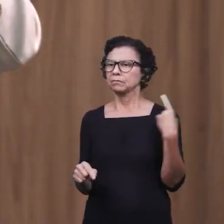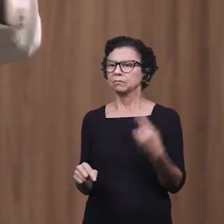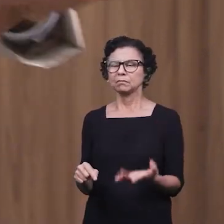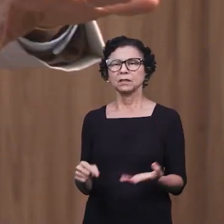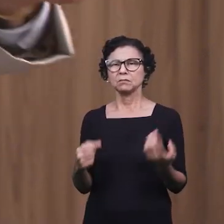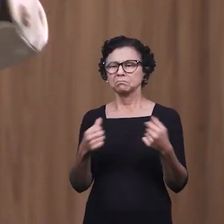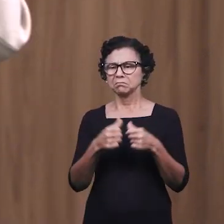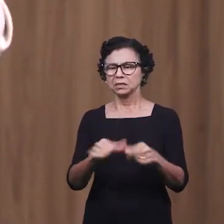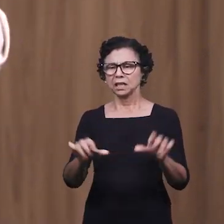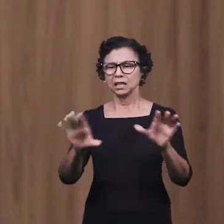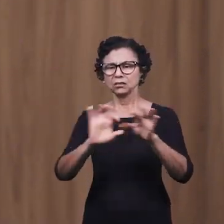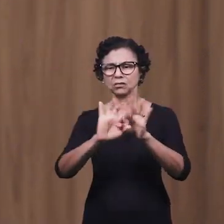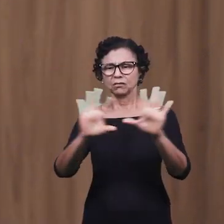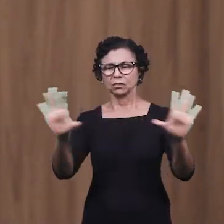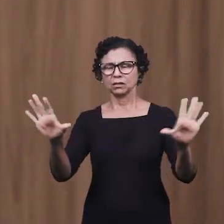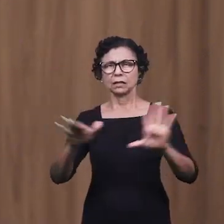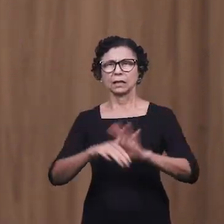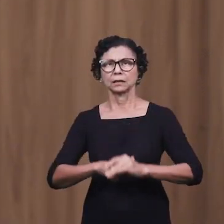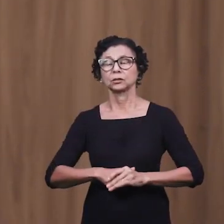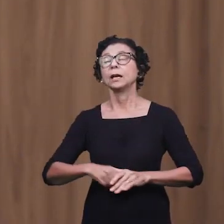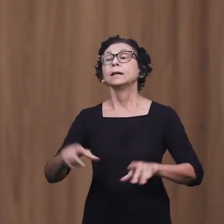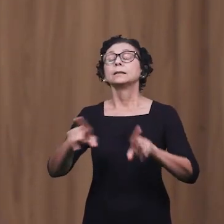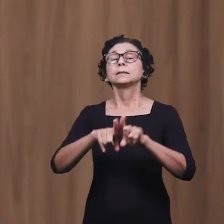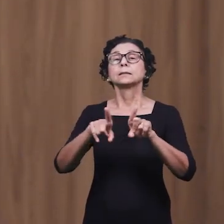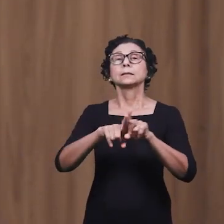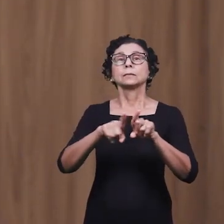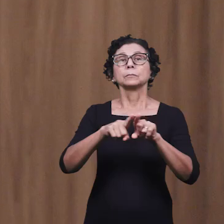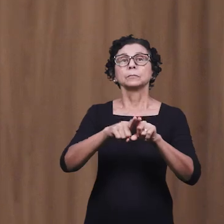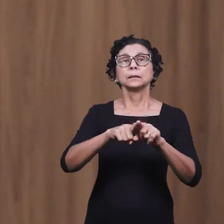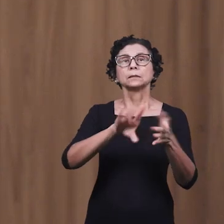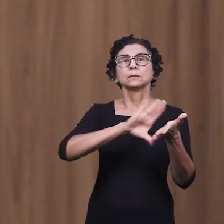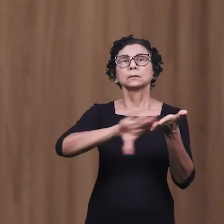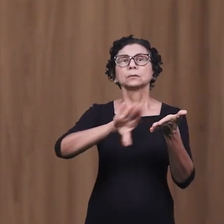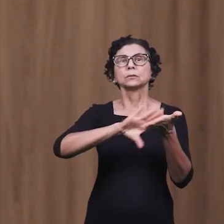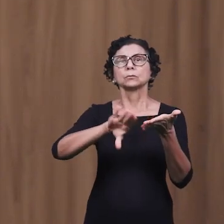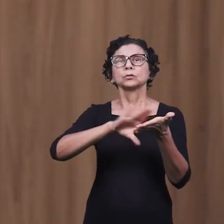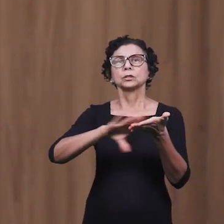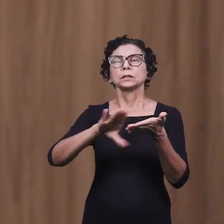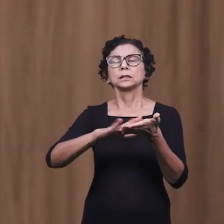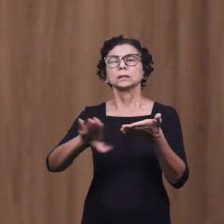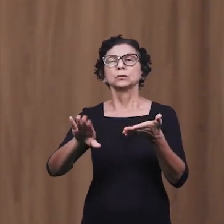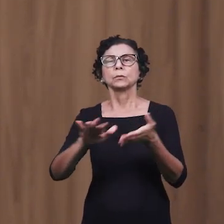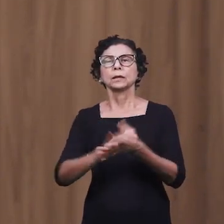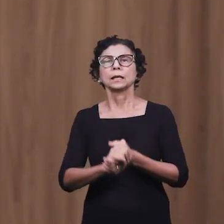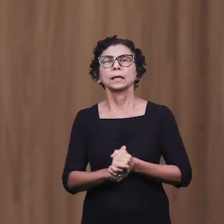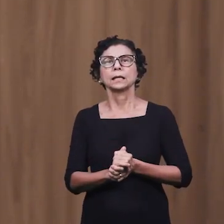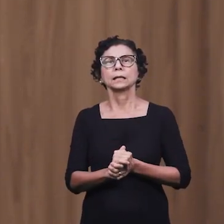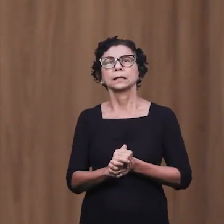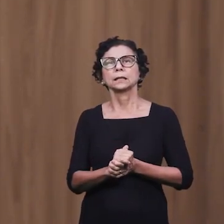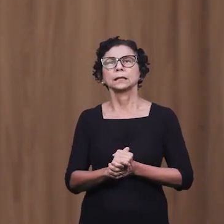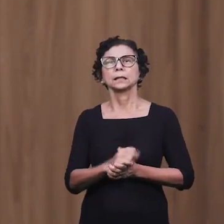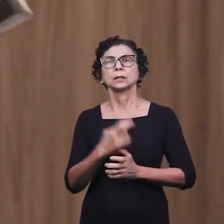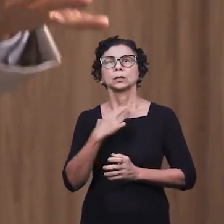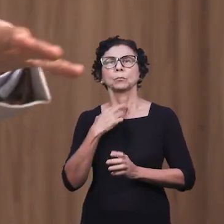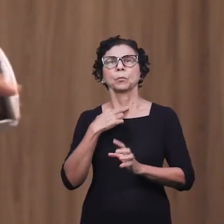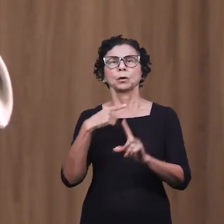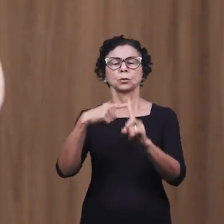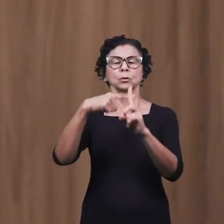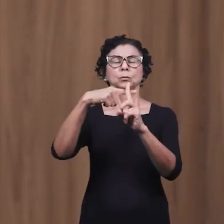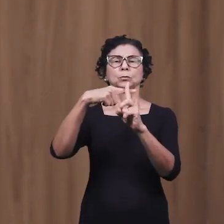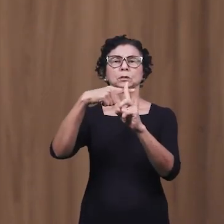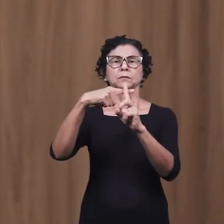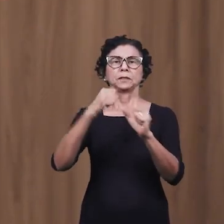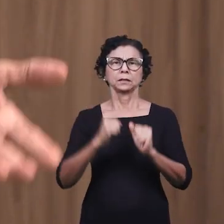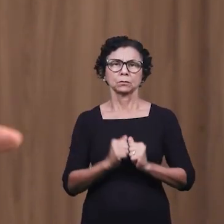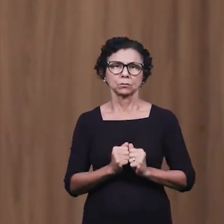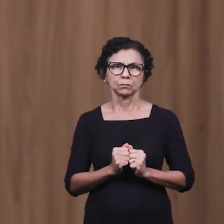material, deve ficar, tanto faz. Estão tirando, não pode ter mais crucifixo nas câmaras, não pode ter mais Bíblia.